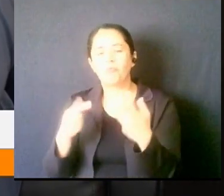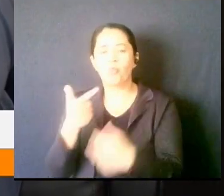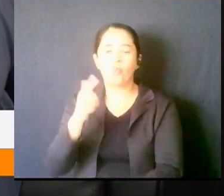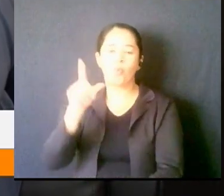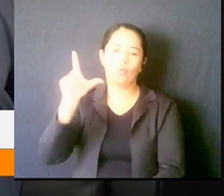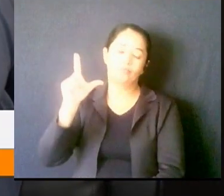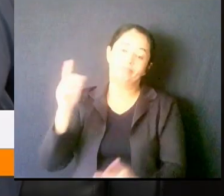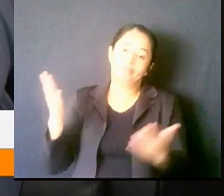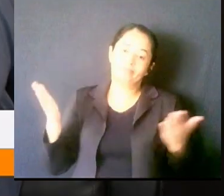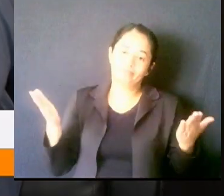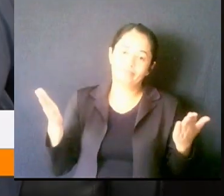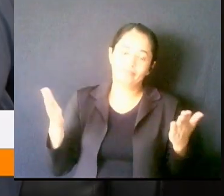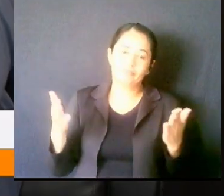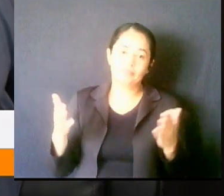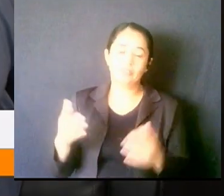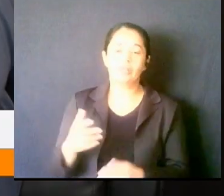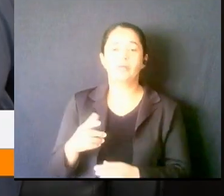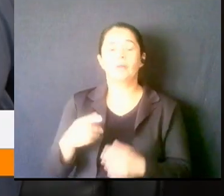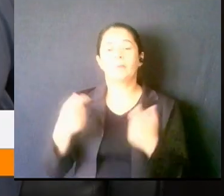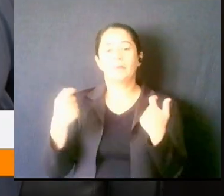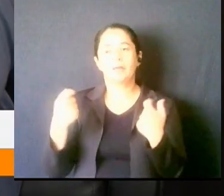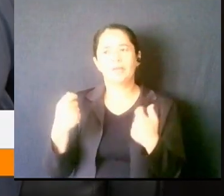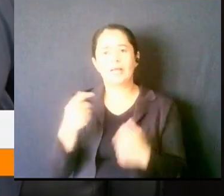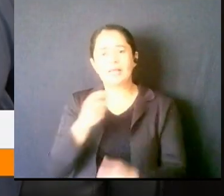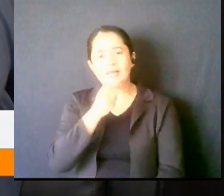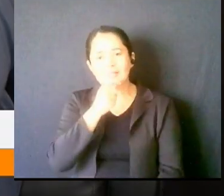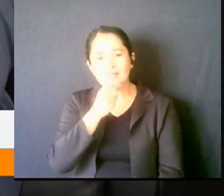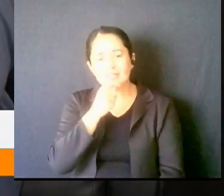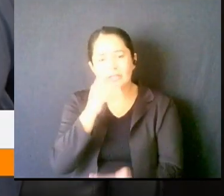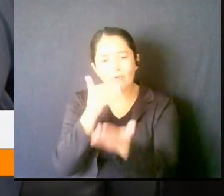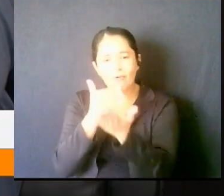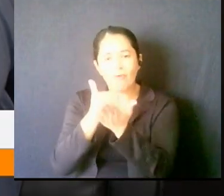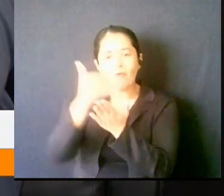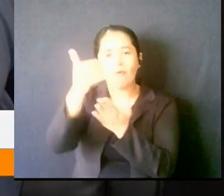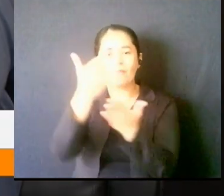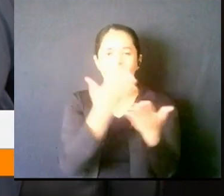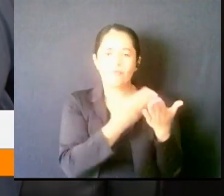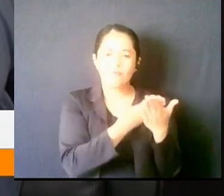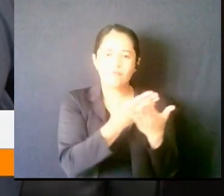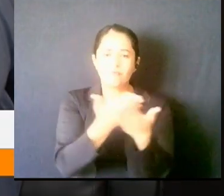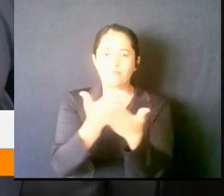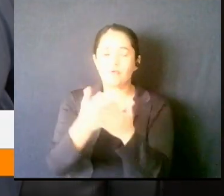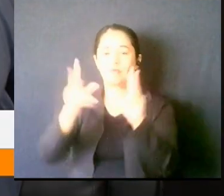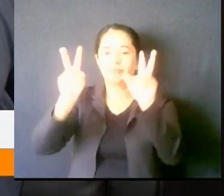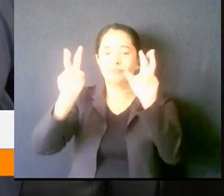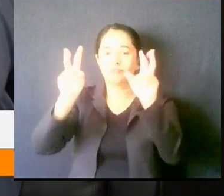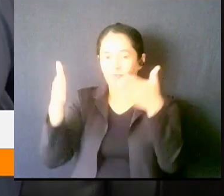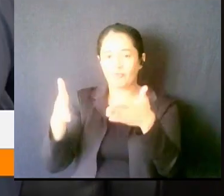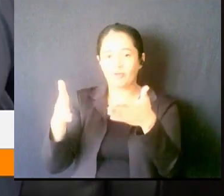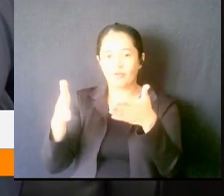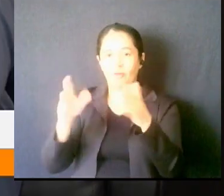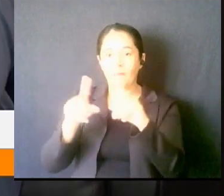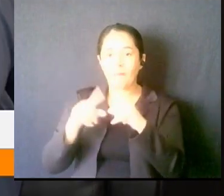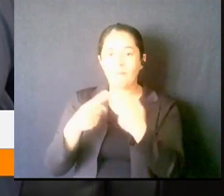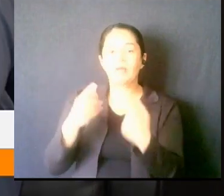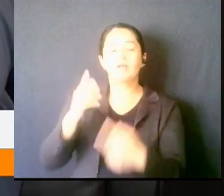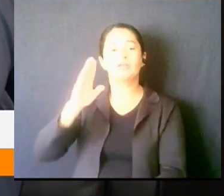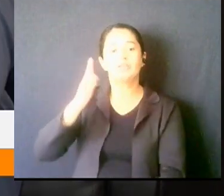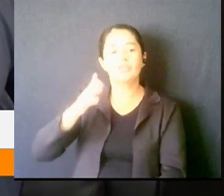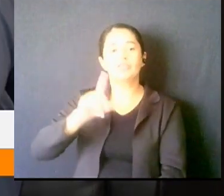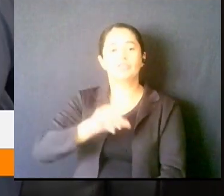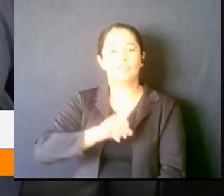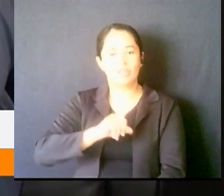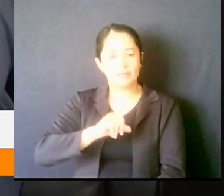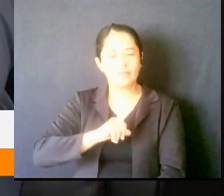uma coisa que ainda está começando os estudos a respeito disso, mas já existem evidências fortes mostrando